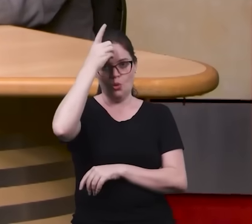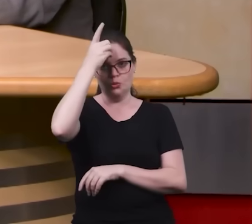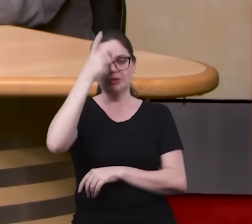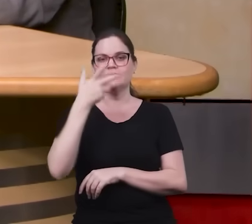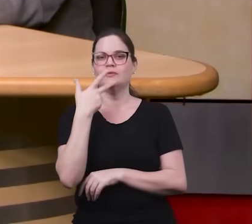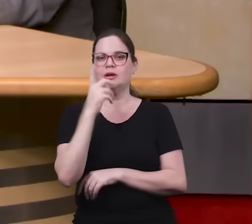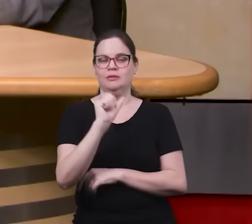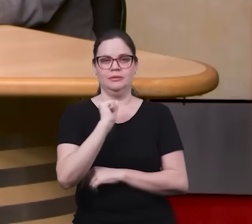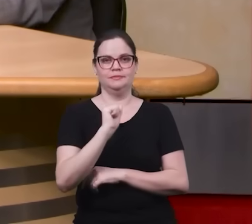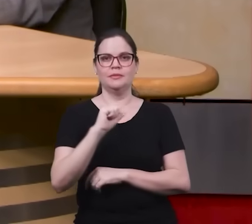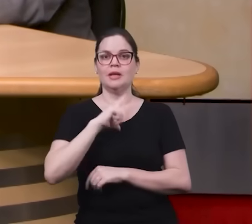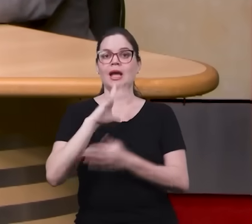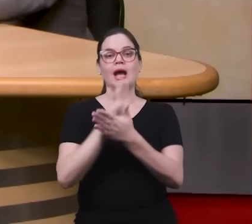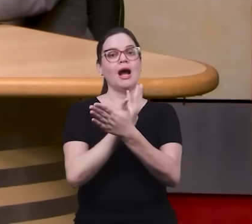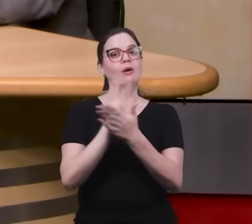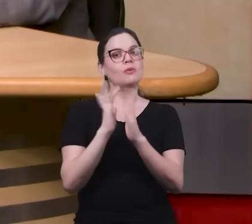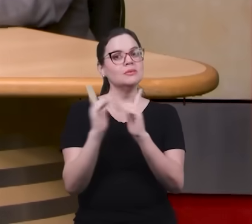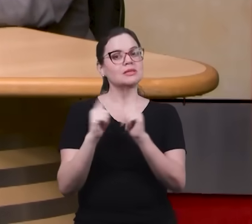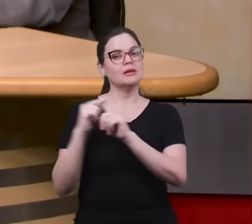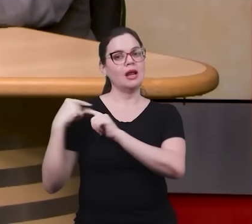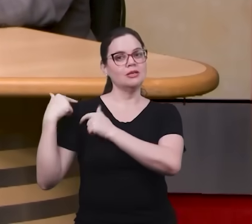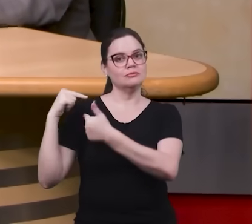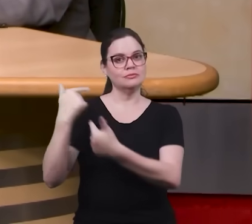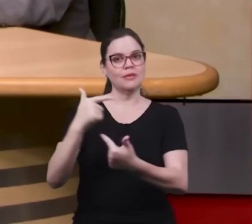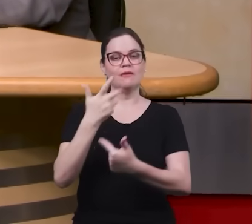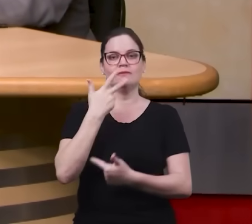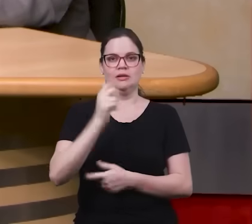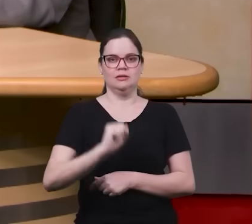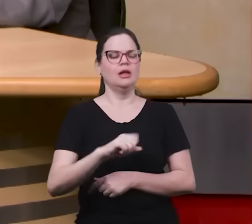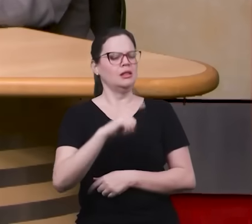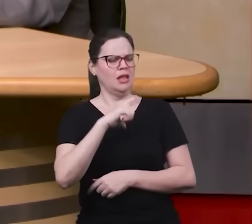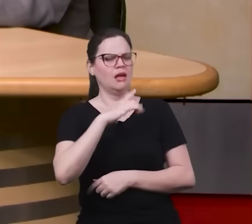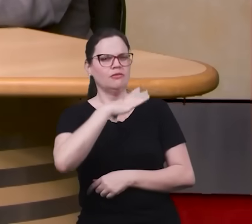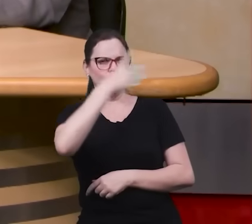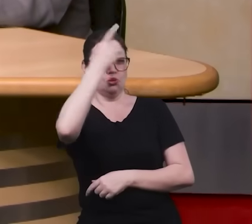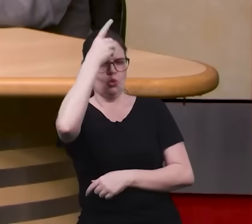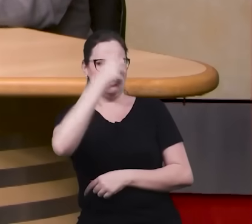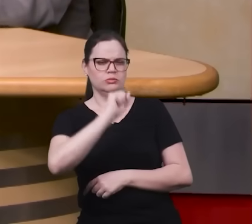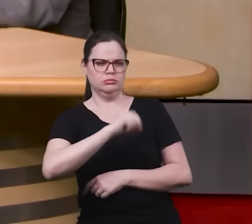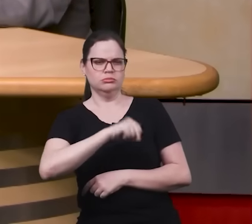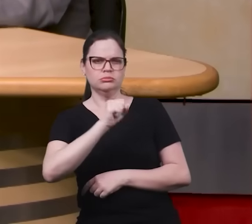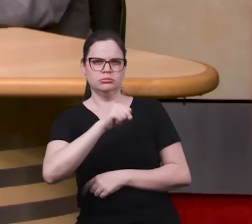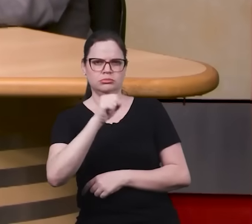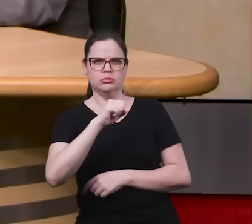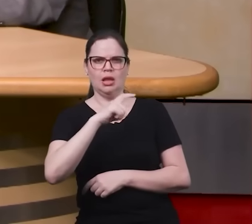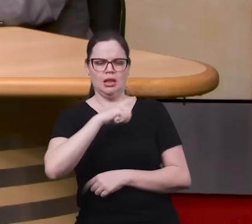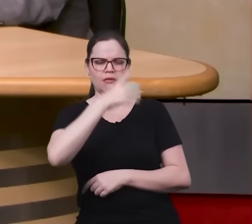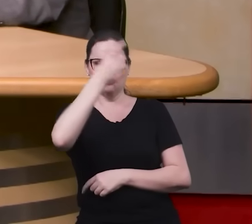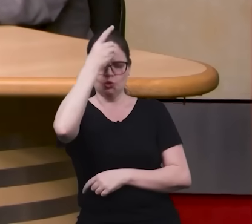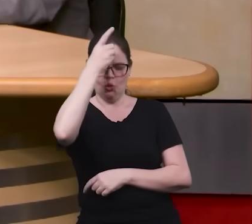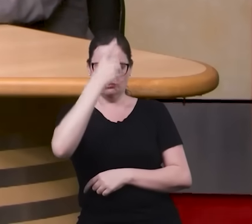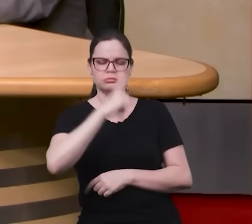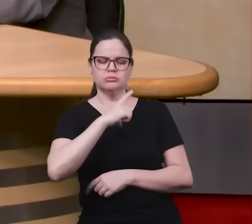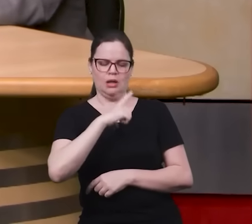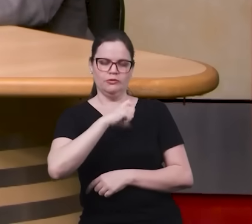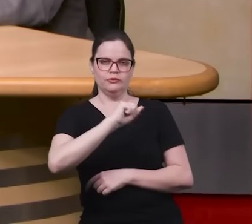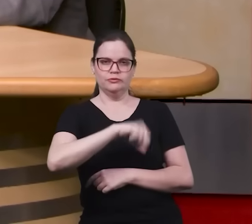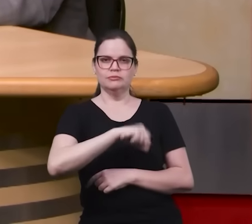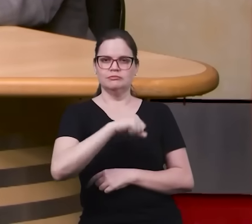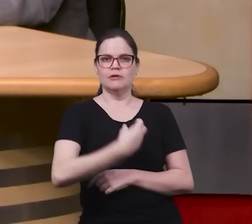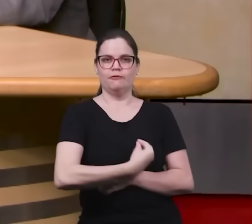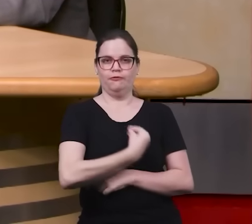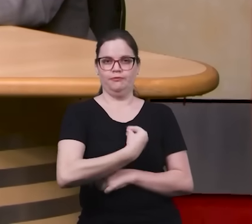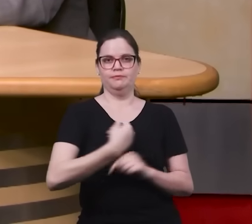dizem que o objetivo que os dons espirituais existiram, eles não têm nenhum deles nega isso, os dons